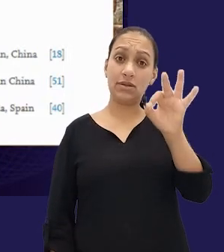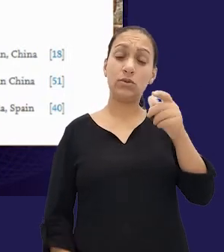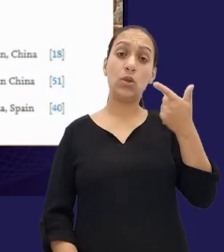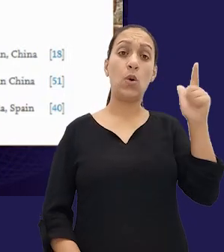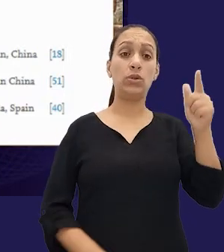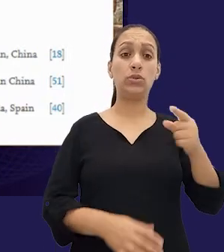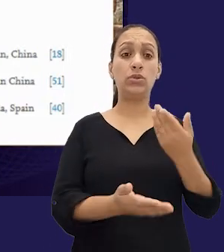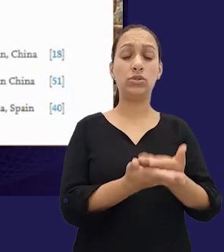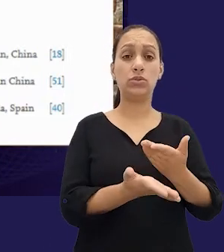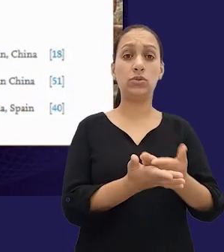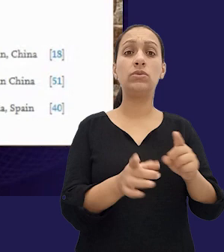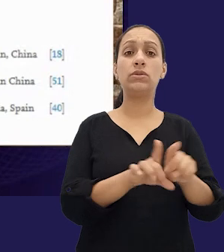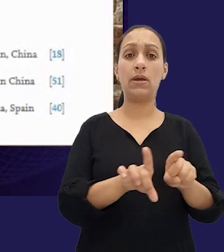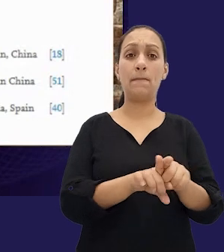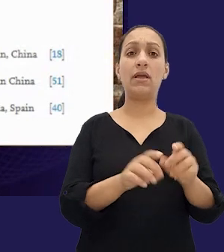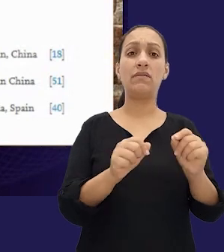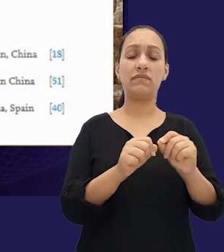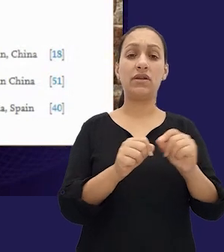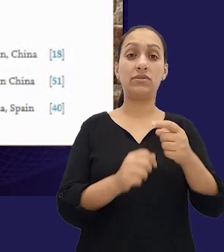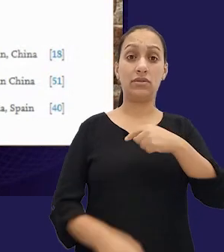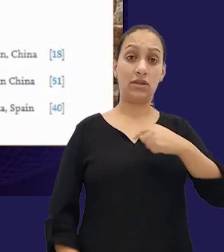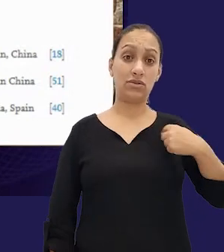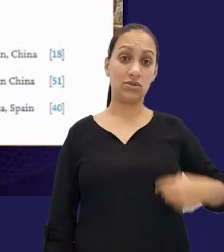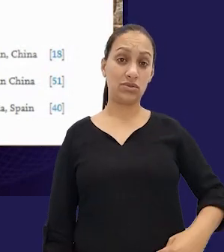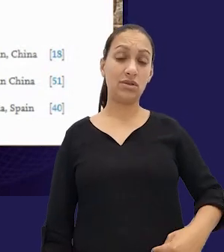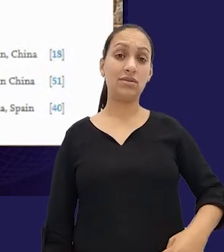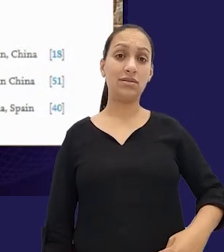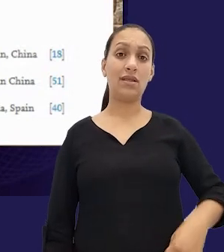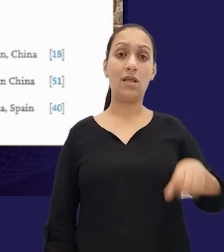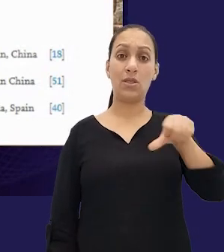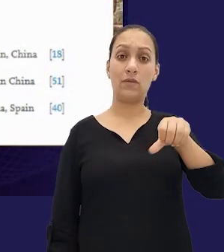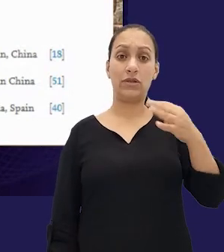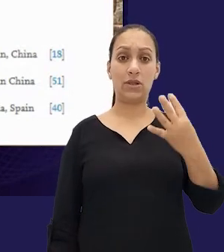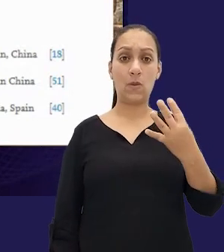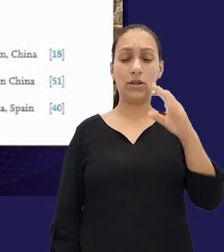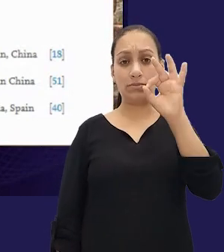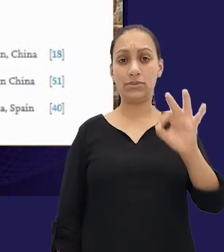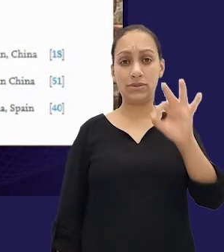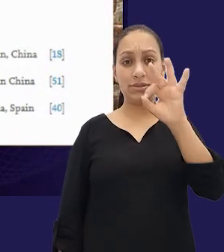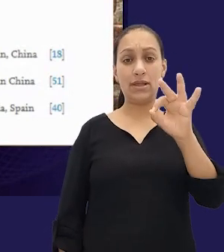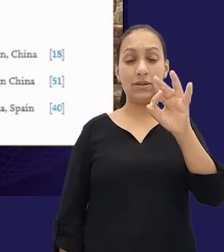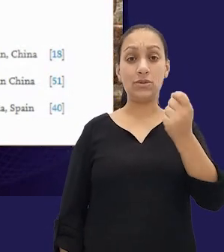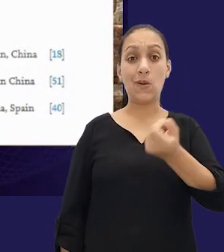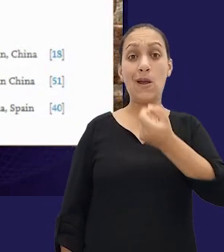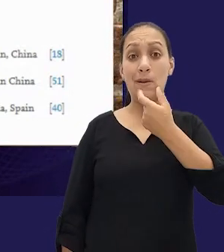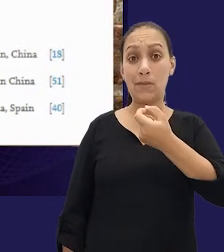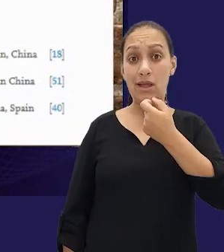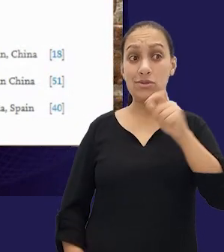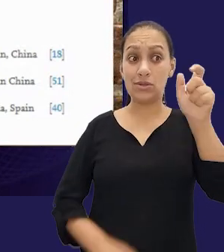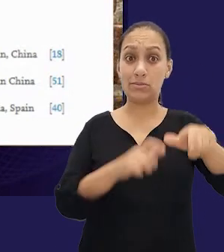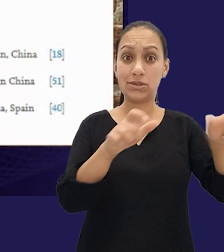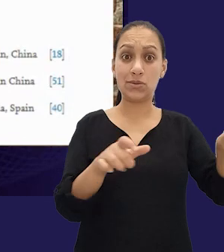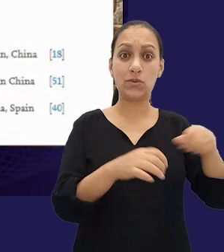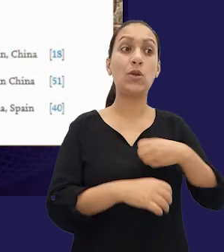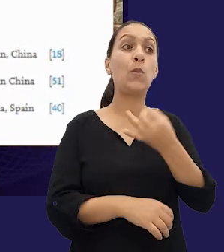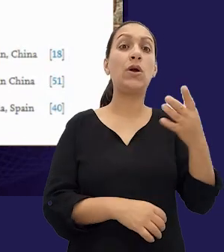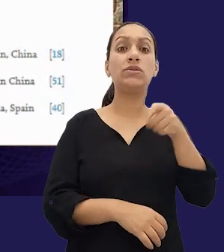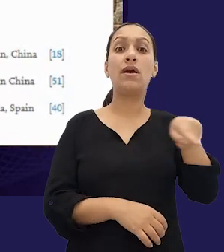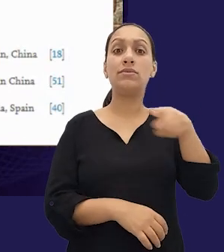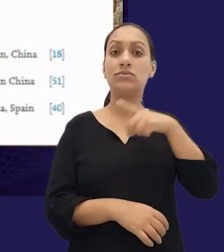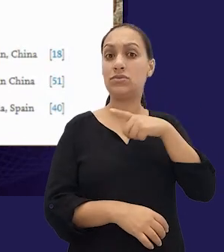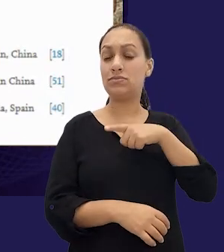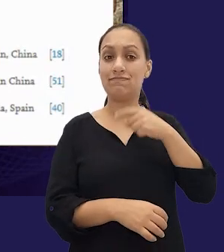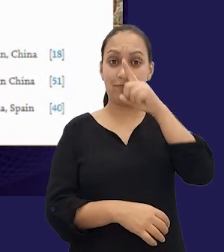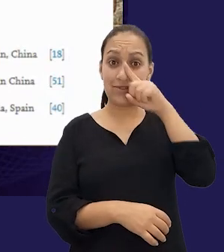estudo, realizado também em Wuhan, na China, 94% dos pacientes receberam antibióticos. Quantos tinham infecção verdadeira?